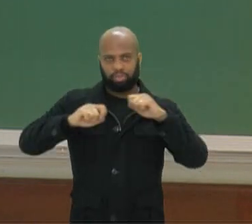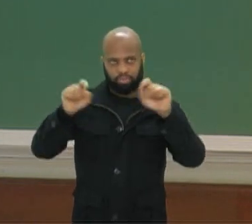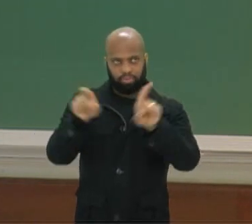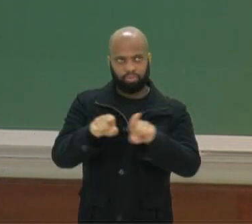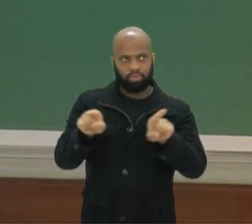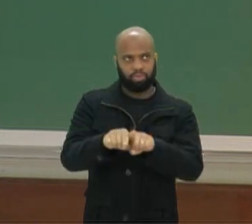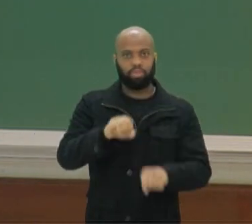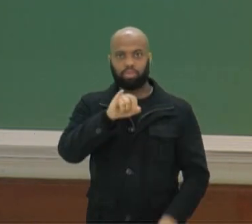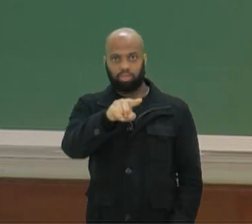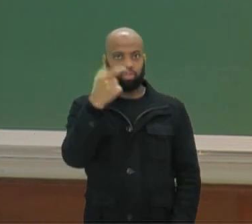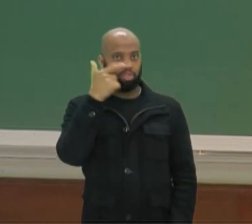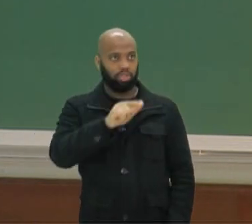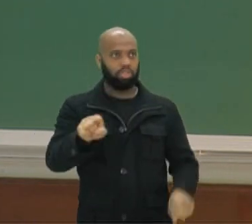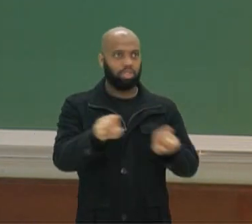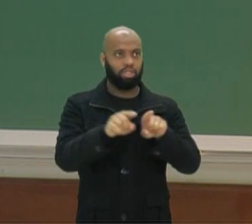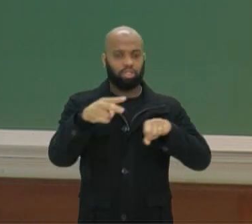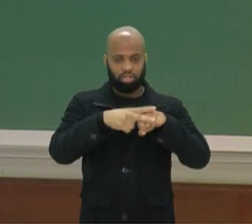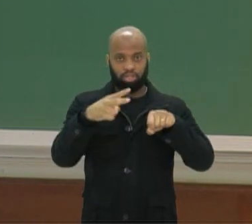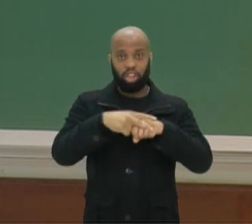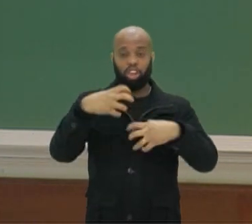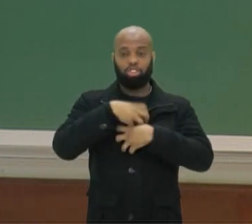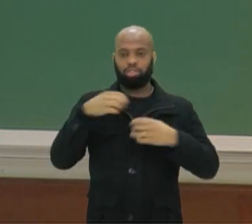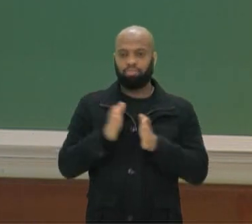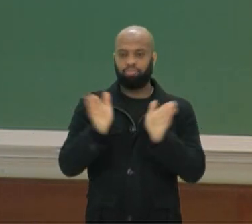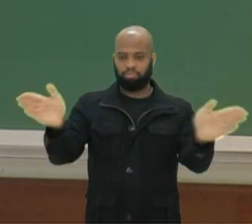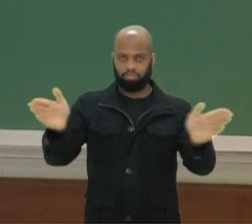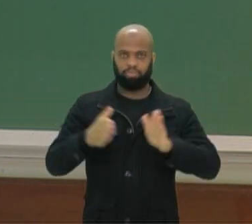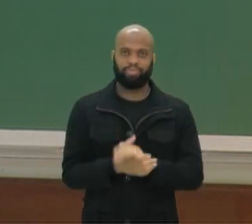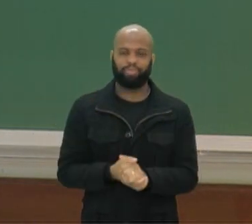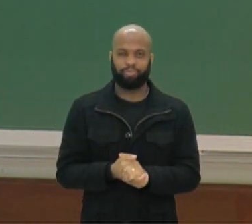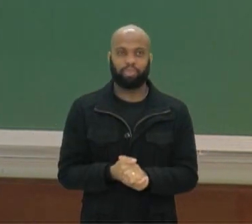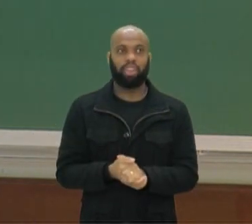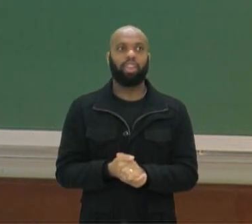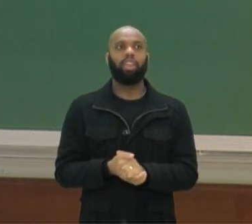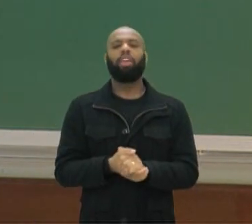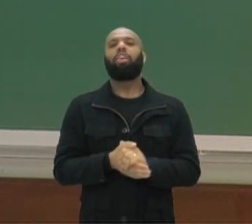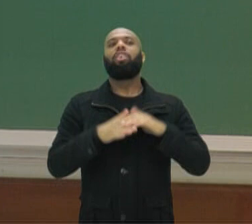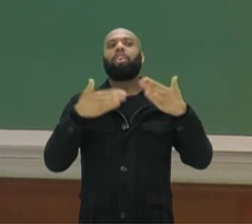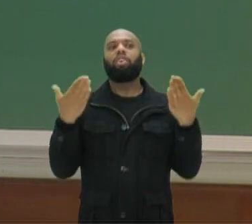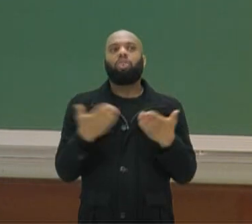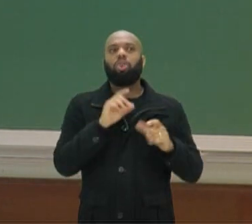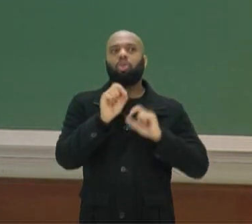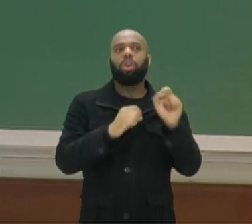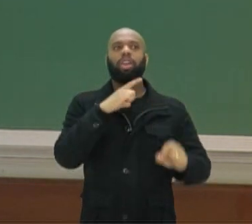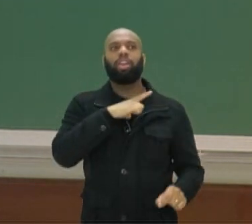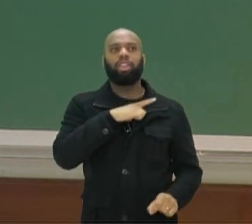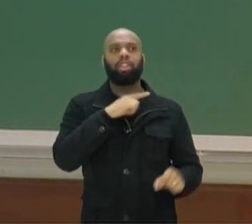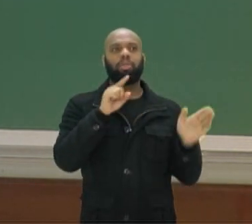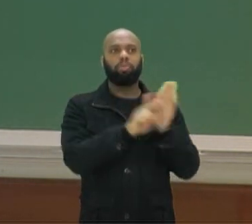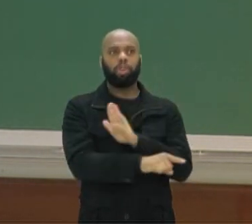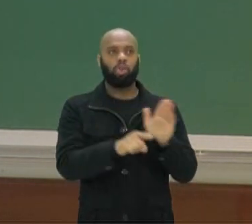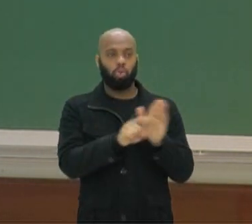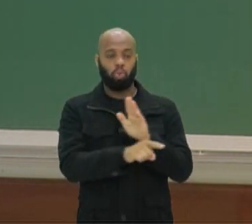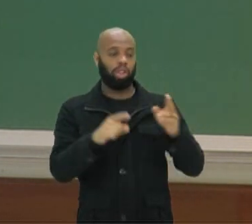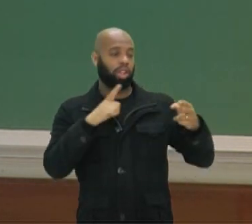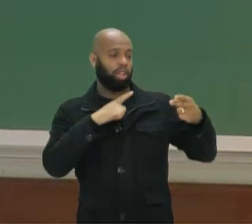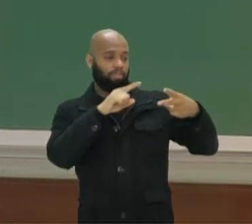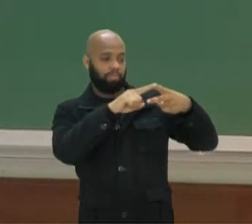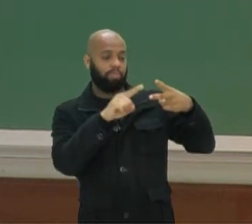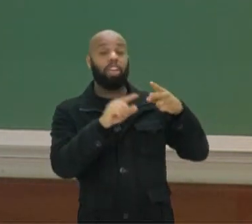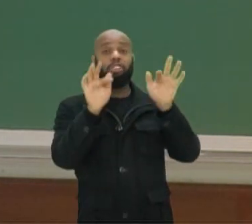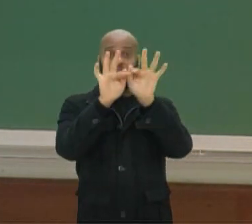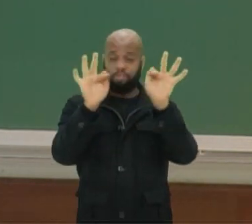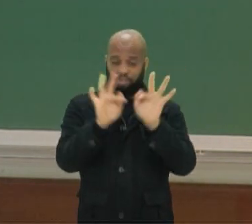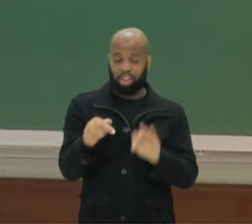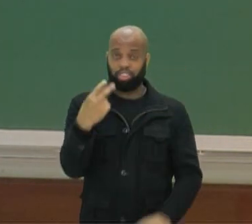possibilidade, caso você tenha um verbo bitransitivo, tá ok? Então, assim, olha, eu tenho aqui duas frases em que eu quero